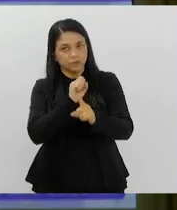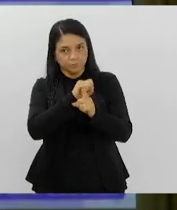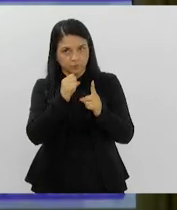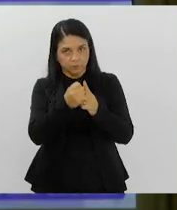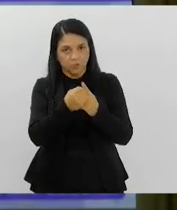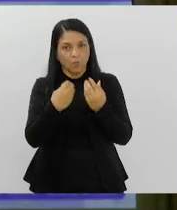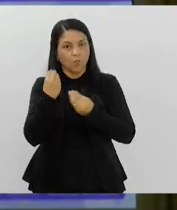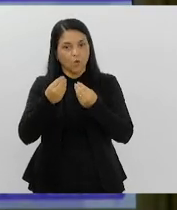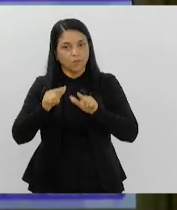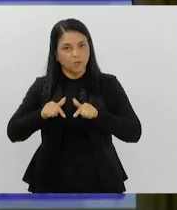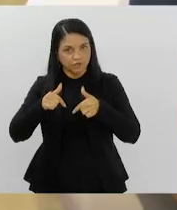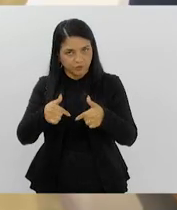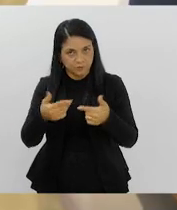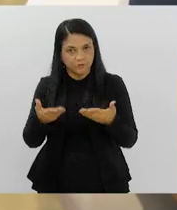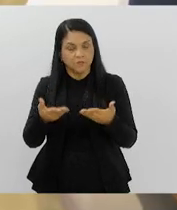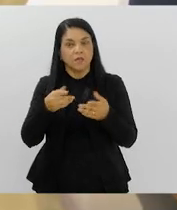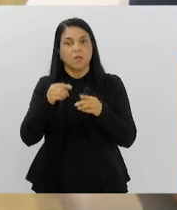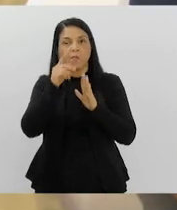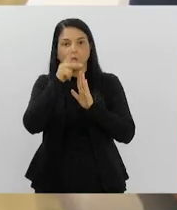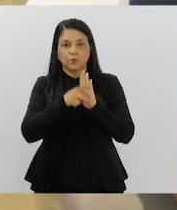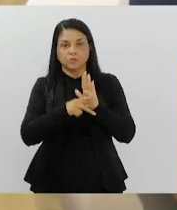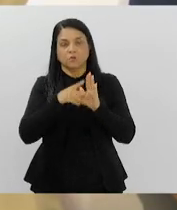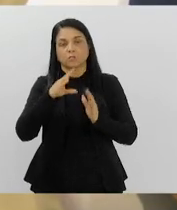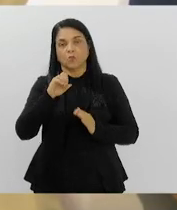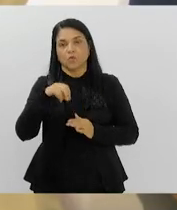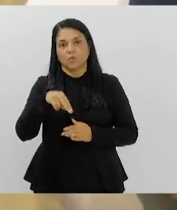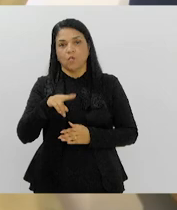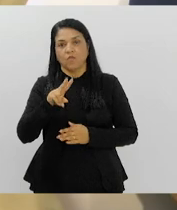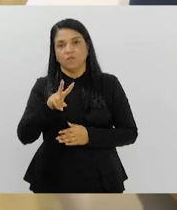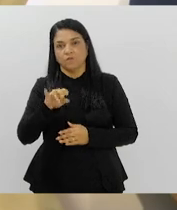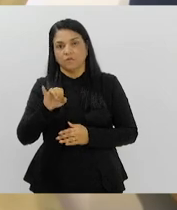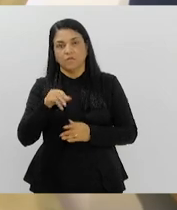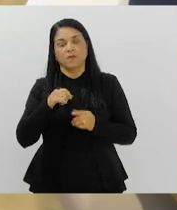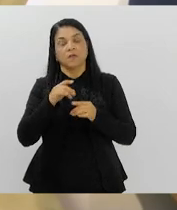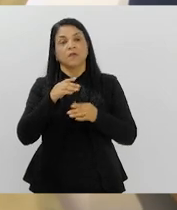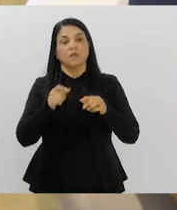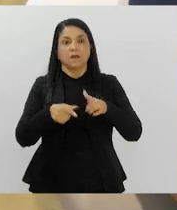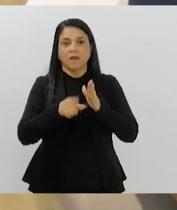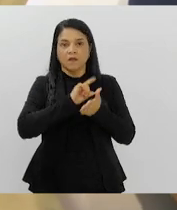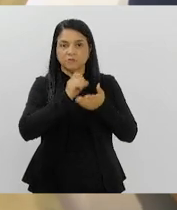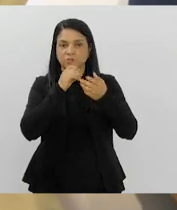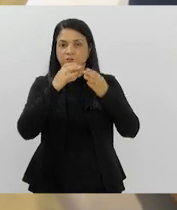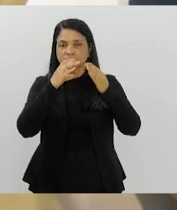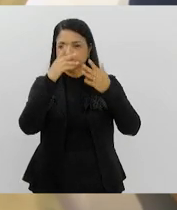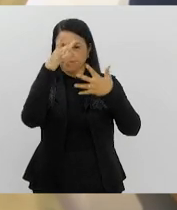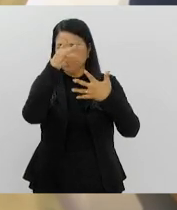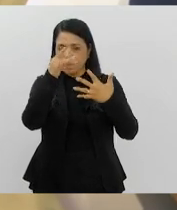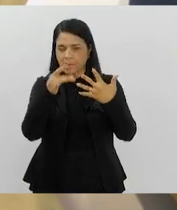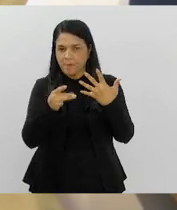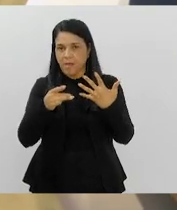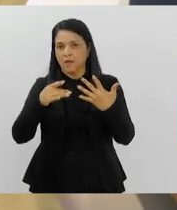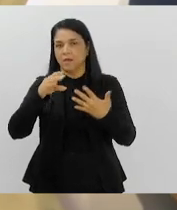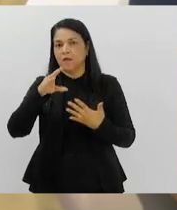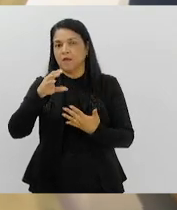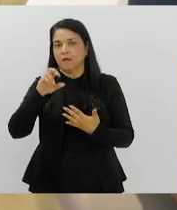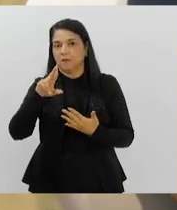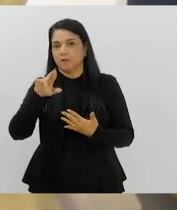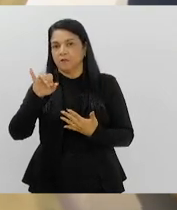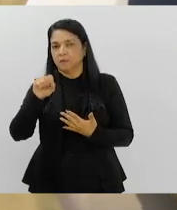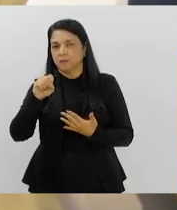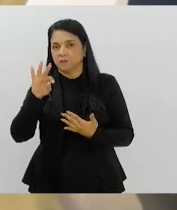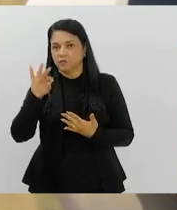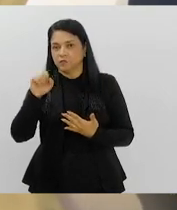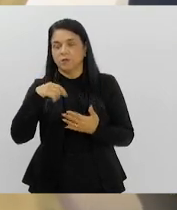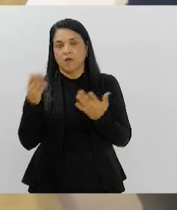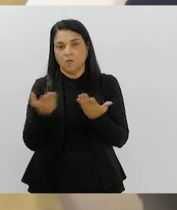trazer. O projeto Conviver, eu acho que o Christian já celebrou muito bem o detalhamento do projeto. Ele foi agora